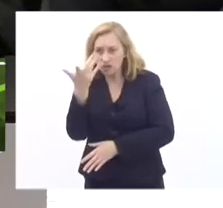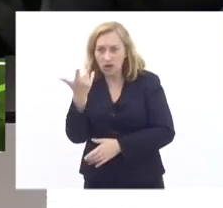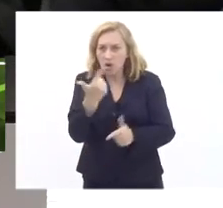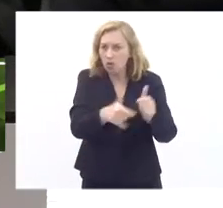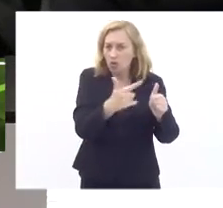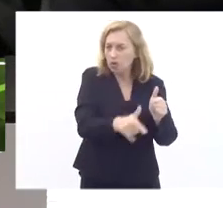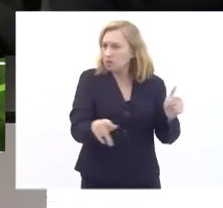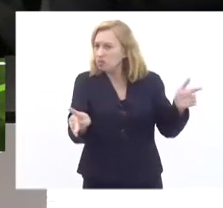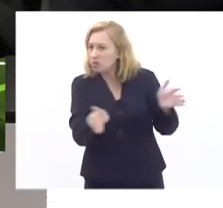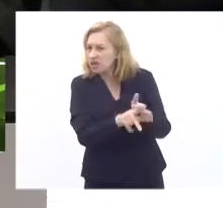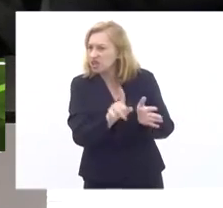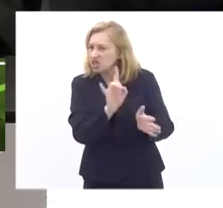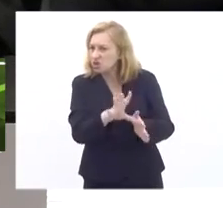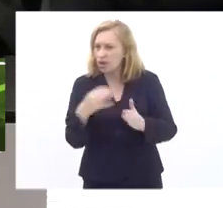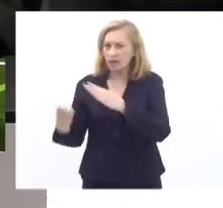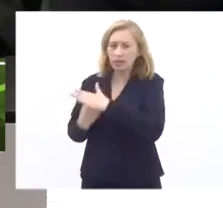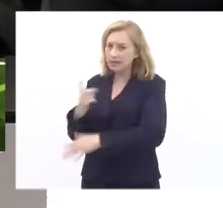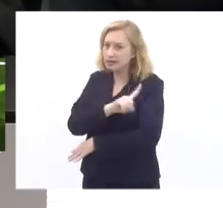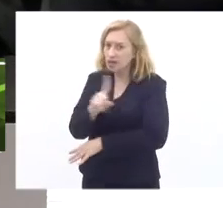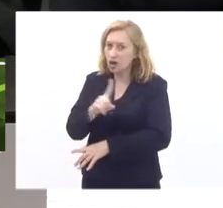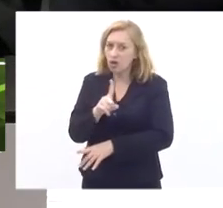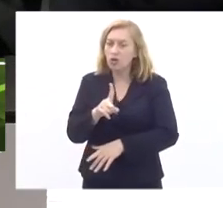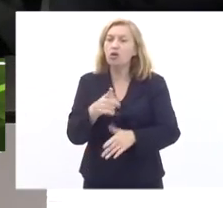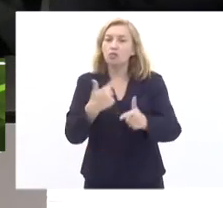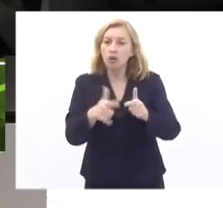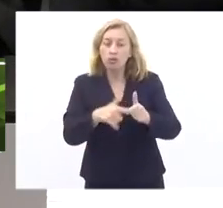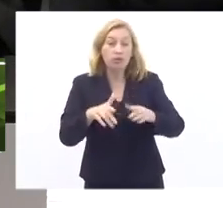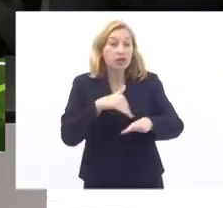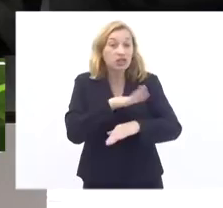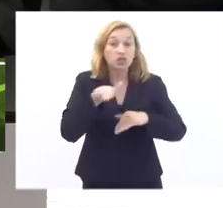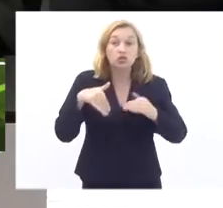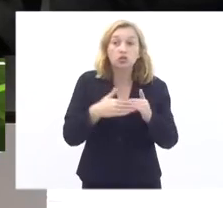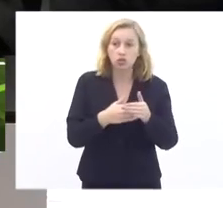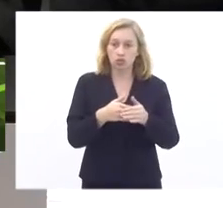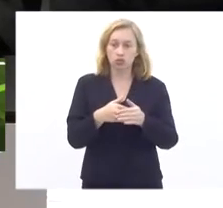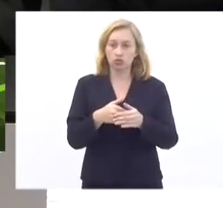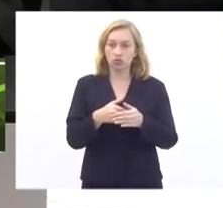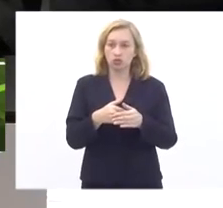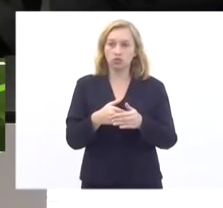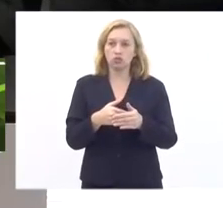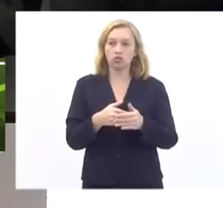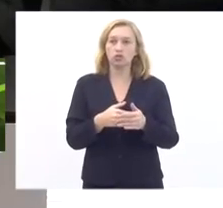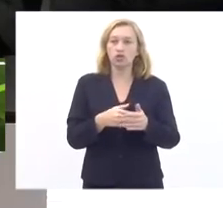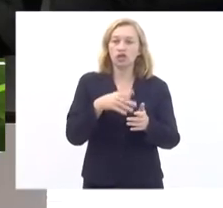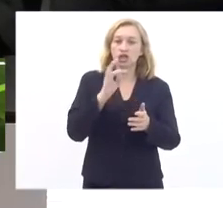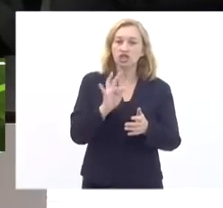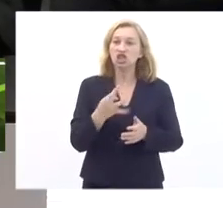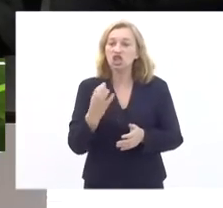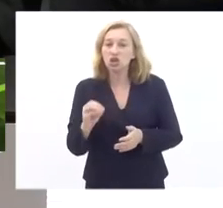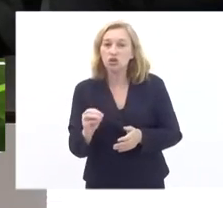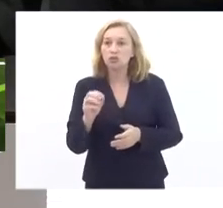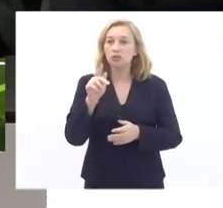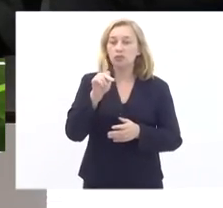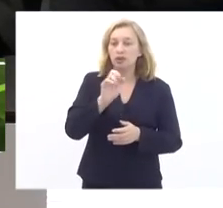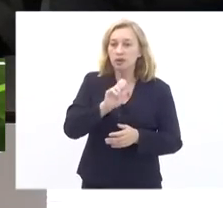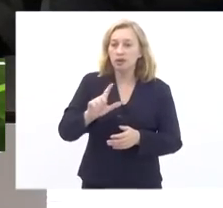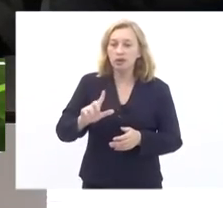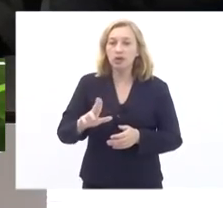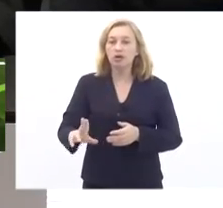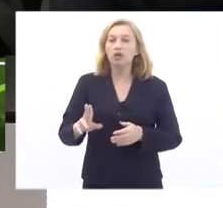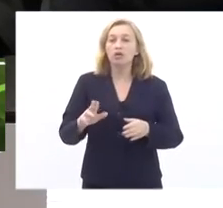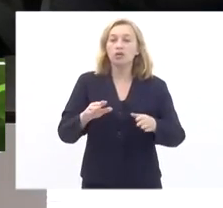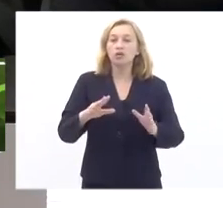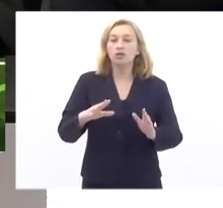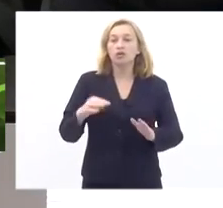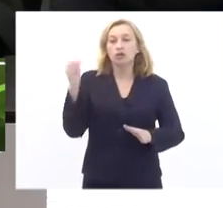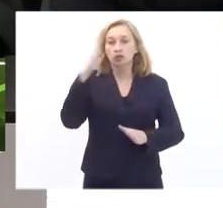da Supervia somente. Ele atinge toda a mobilidade sobre trilhos, sobre pneus, no Brasil todo e no mundo